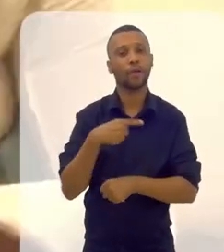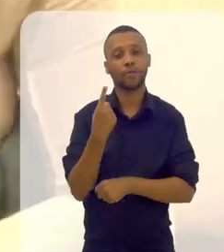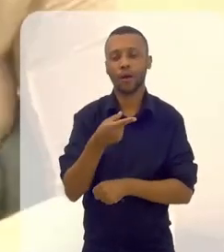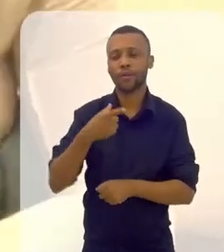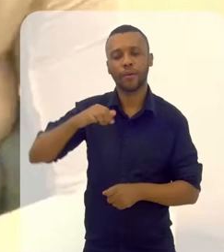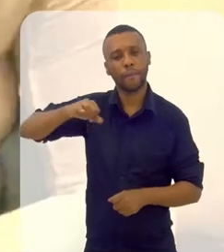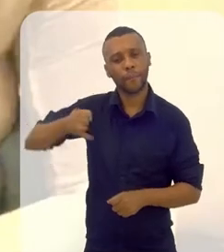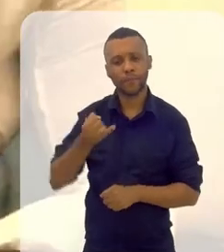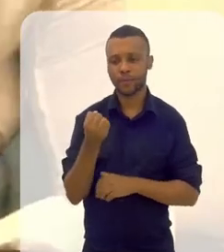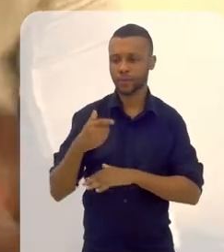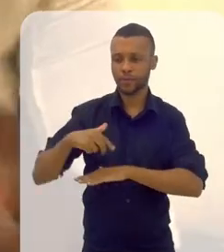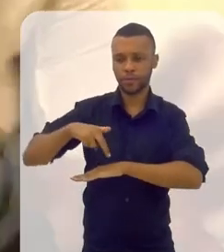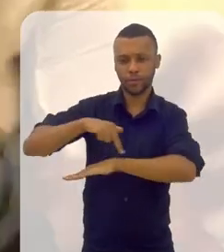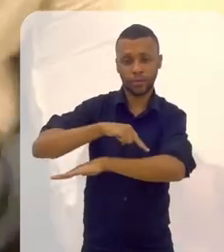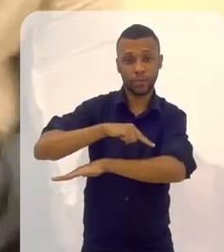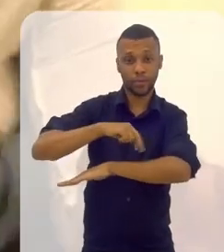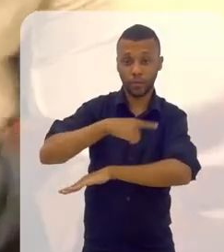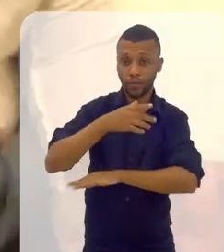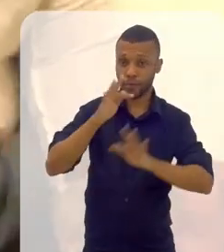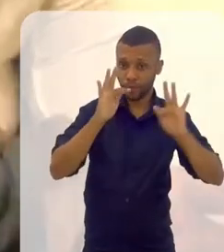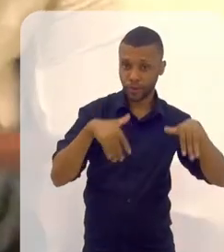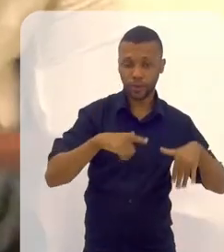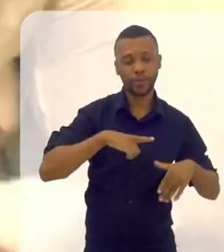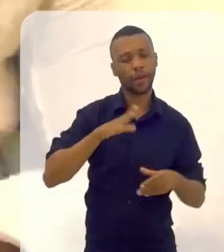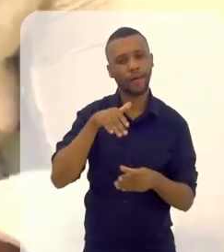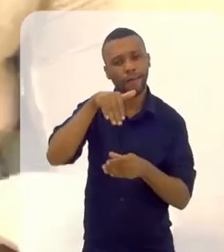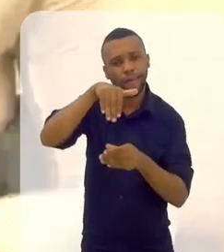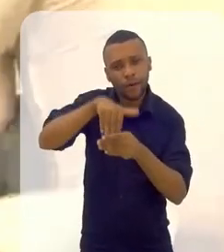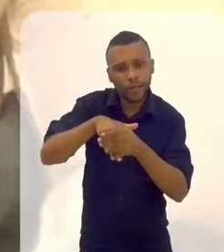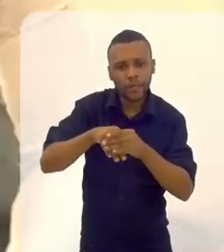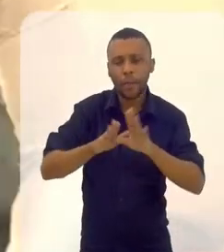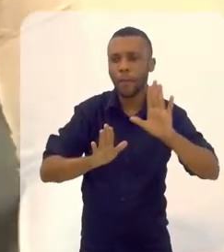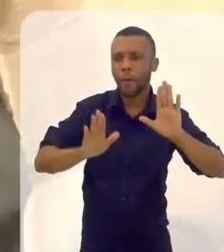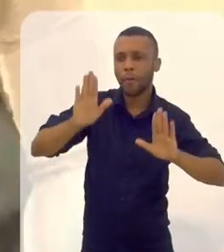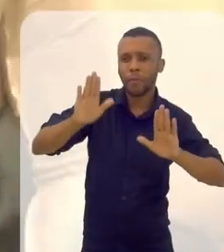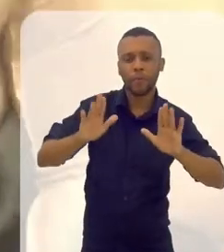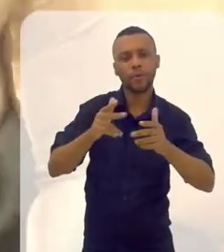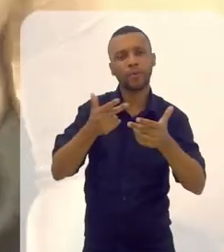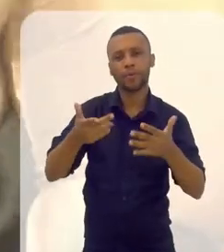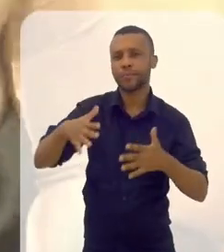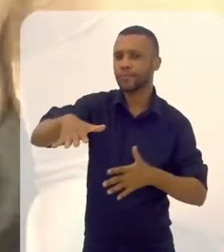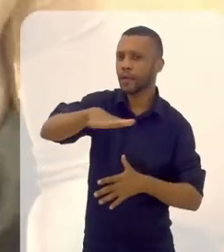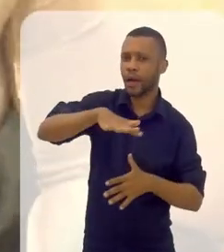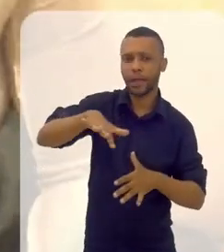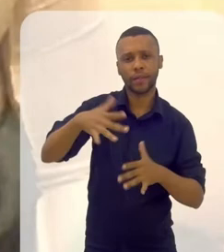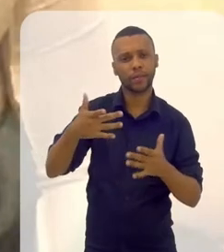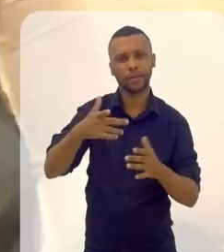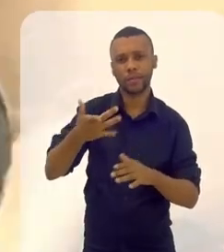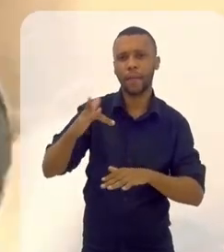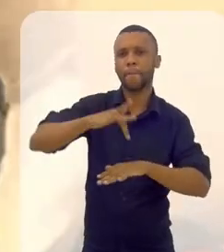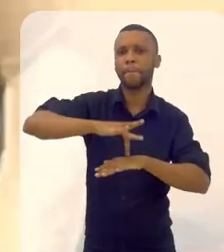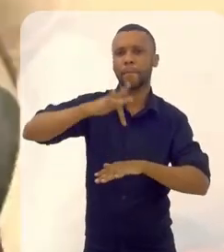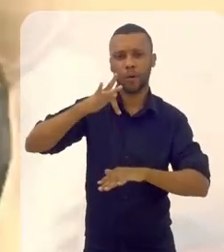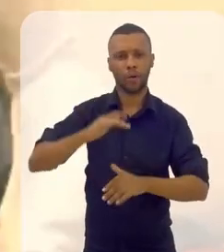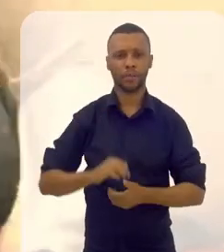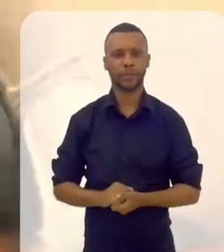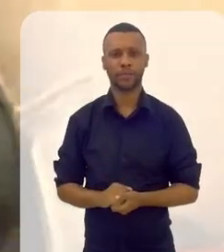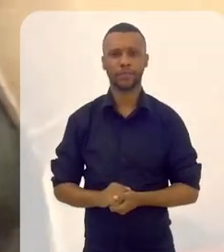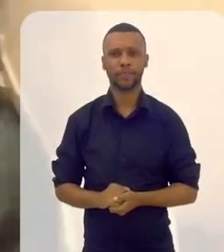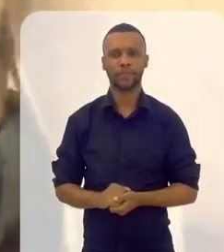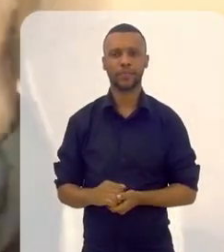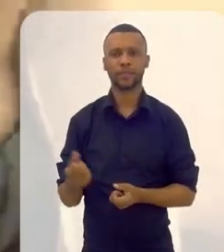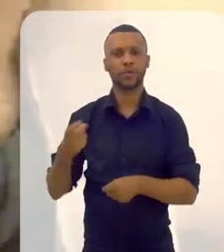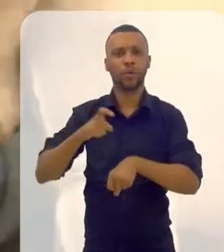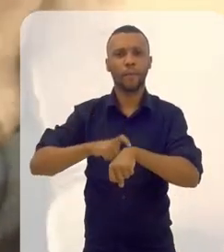desfilar. Depois tinha a votação, enfim, todas essas coisas assim, meio de Miss. E foi